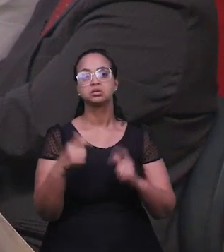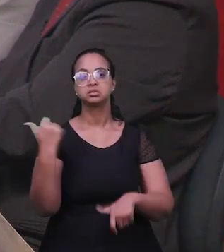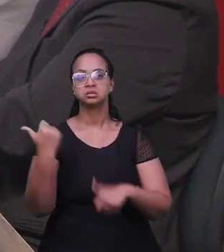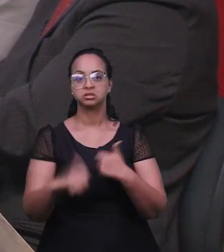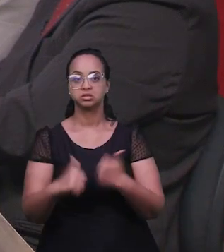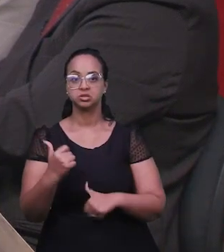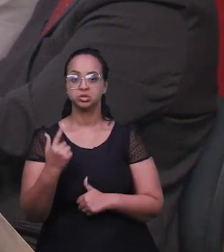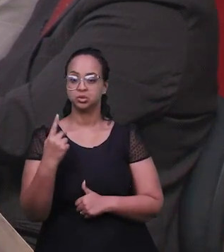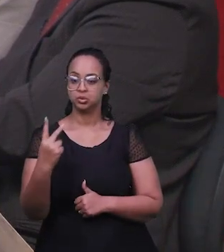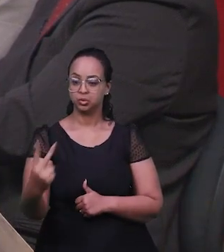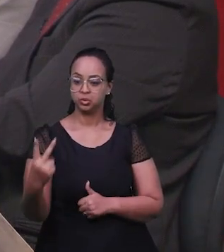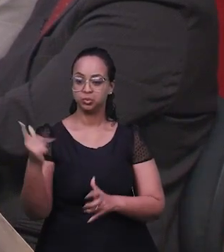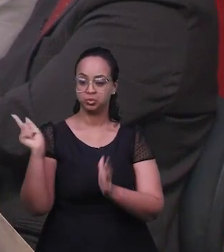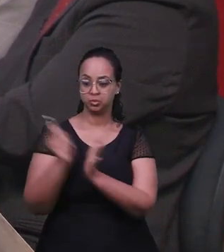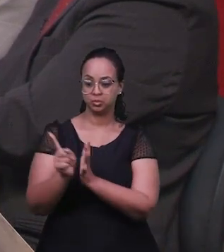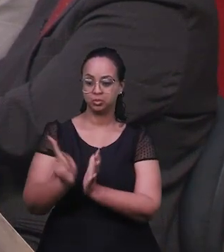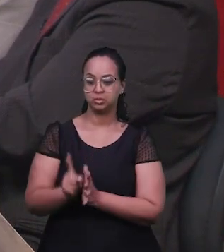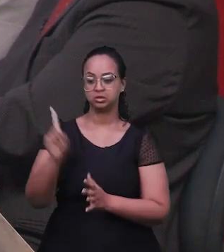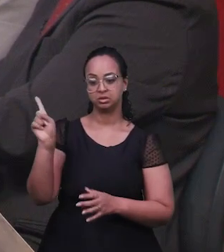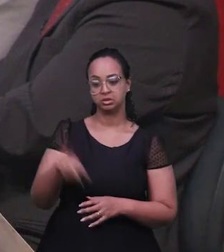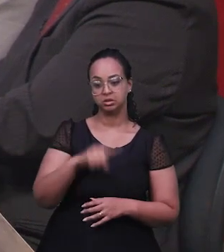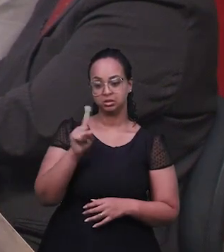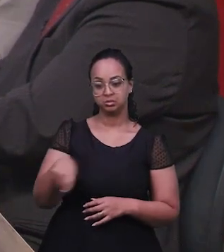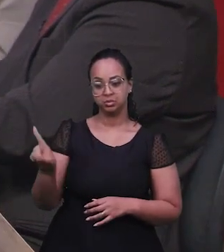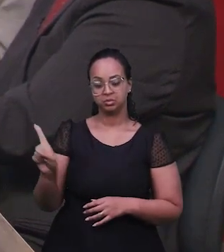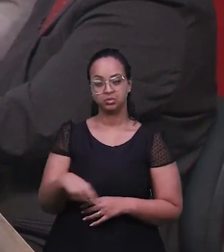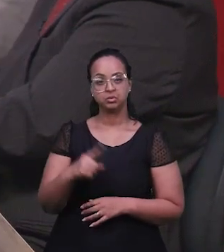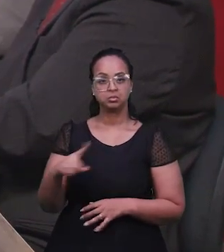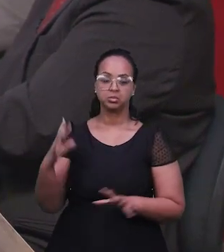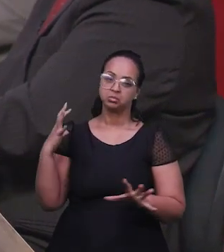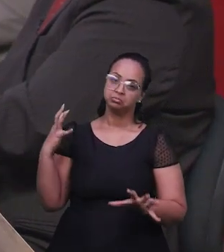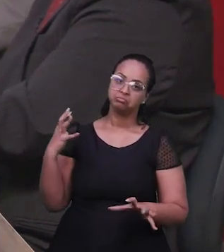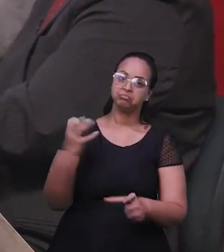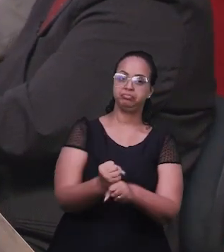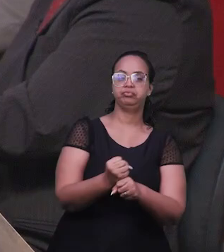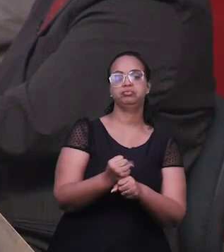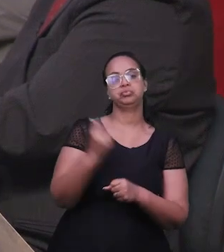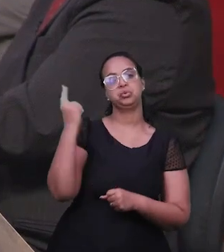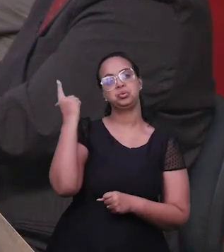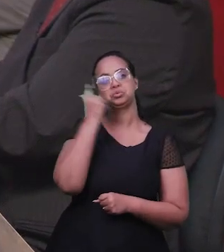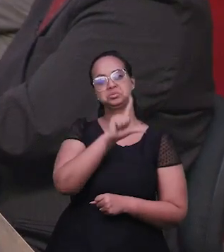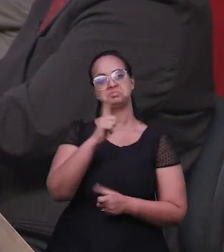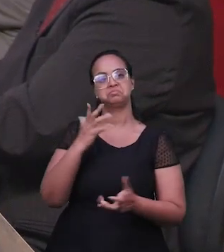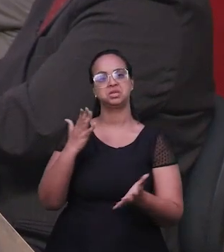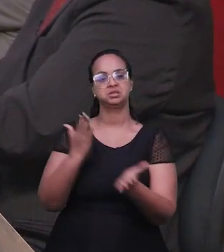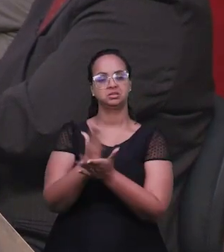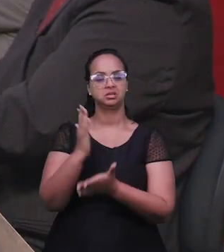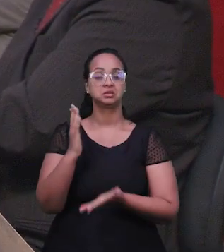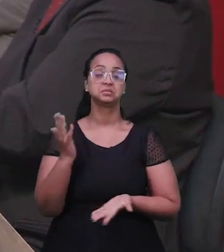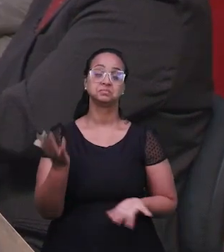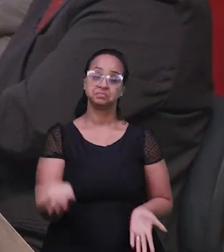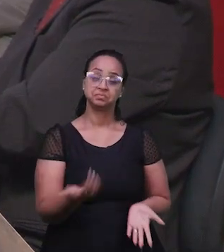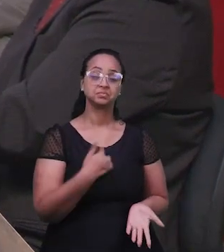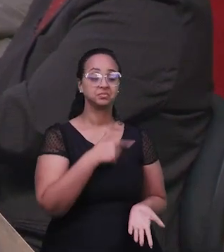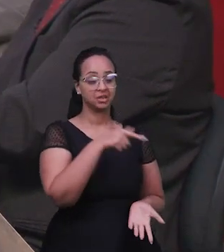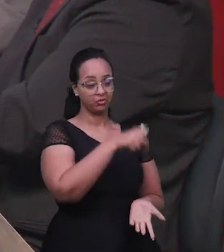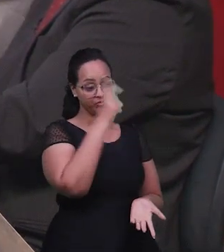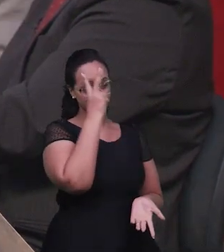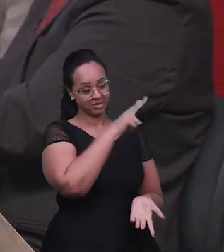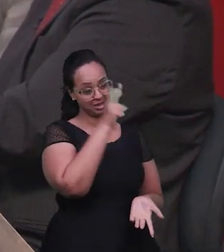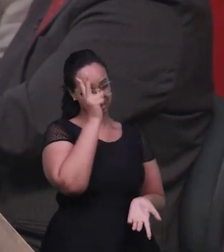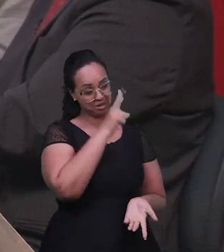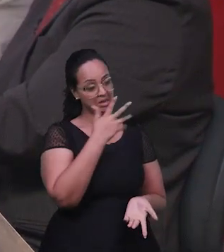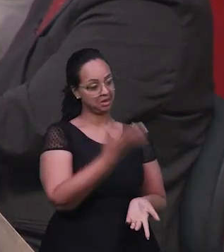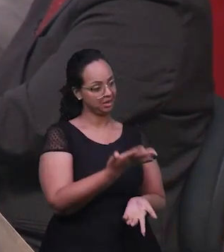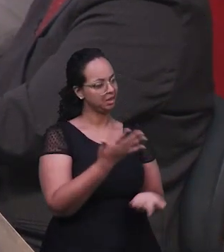banca também anulou duas questões. Então, eu continuei, compensou, né? Aquilo eu falei assim, pois é, meu querido, agora